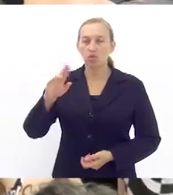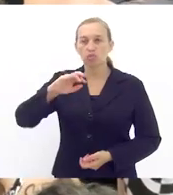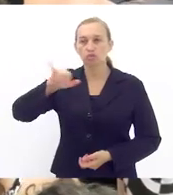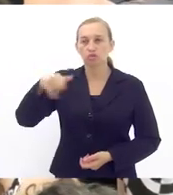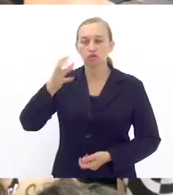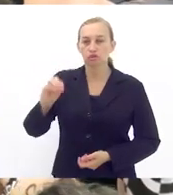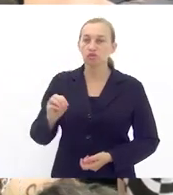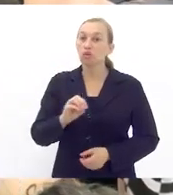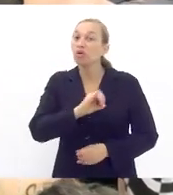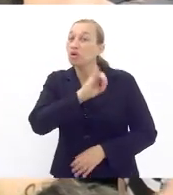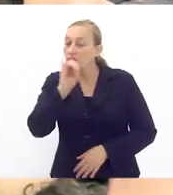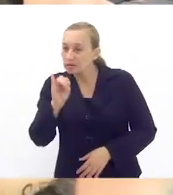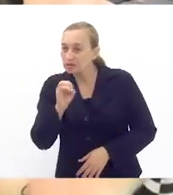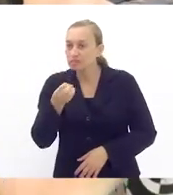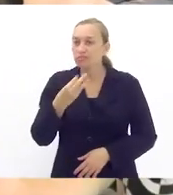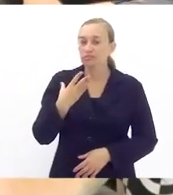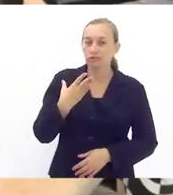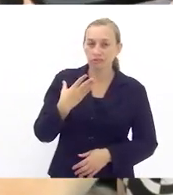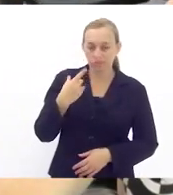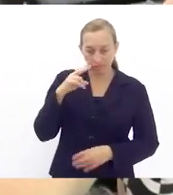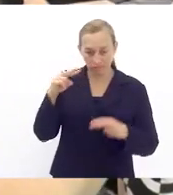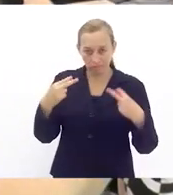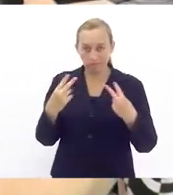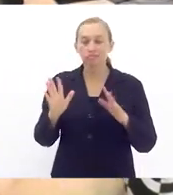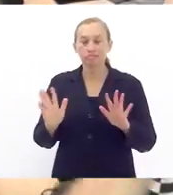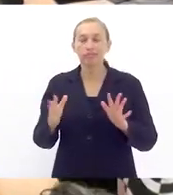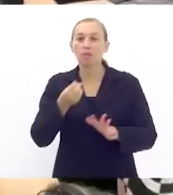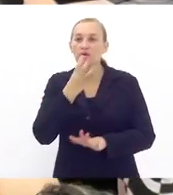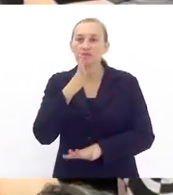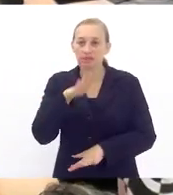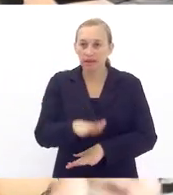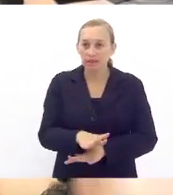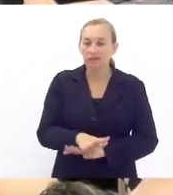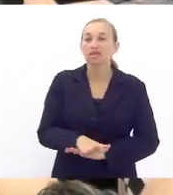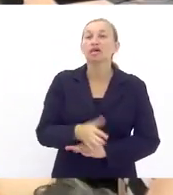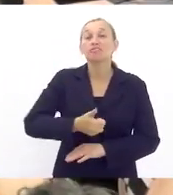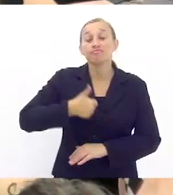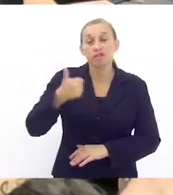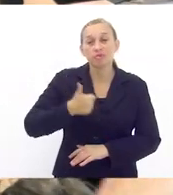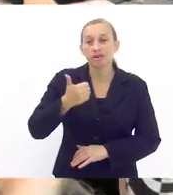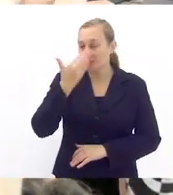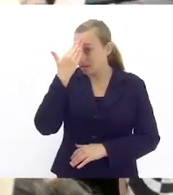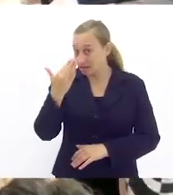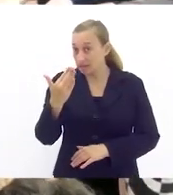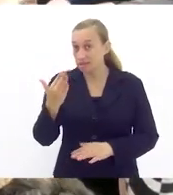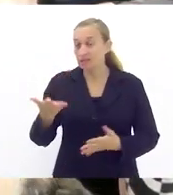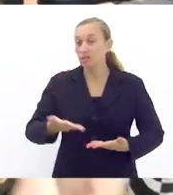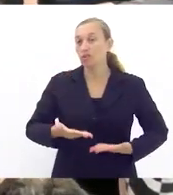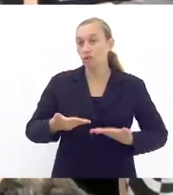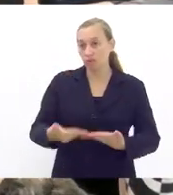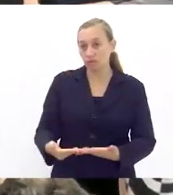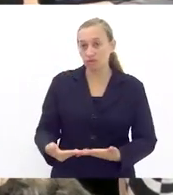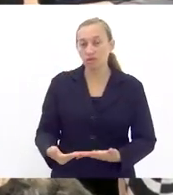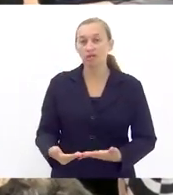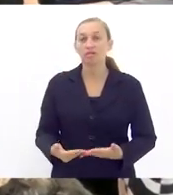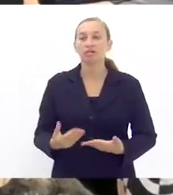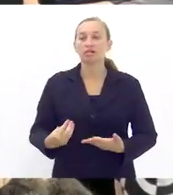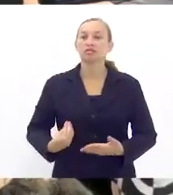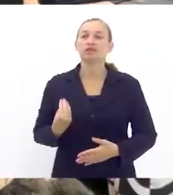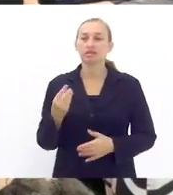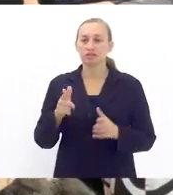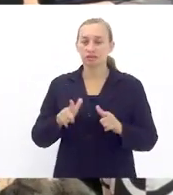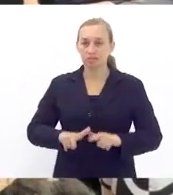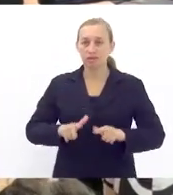Olá a todos me ouvindo uma boa tarde primeiro agradecer né o convite para estar aqui